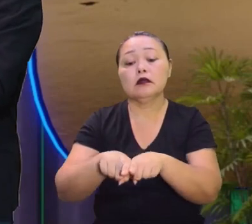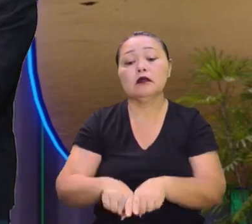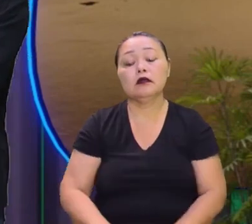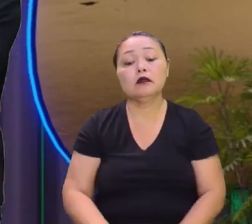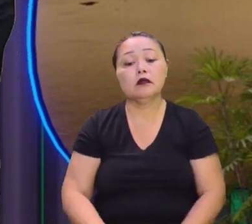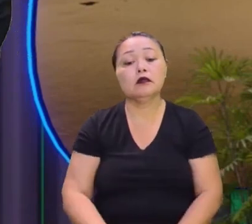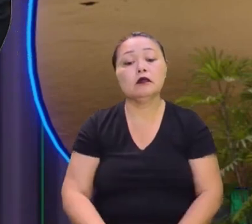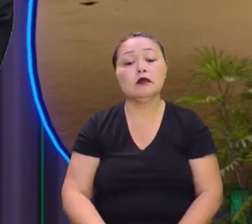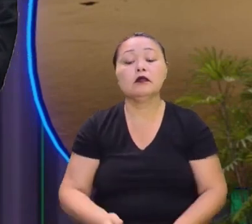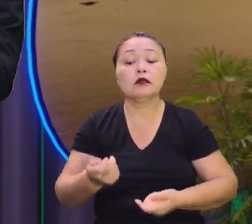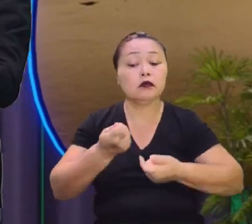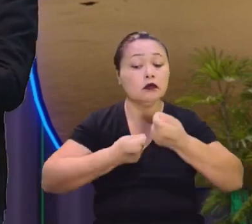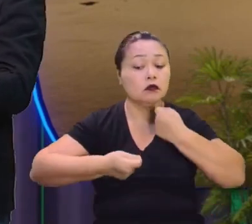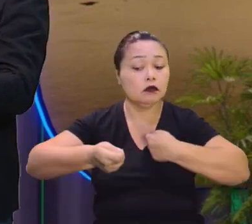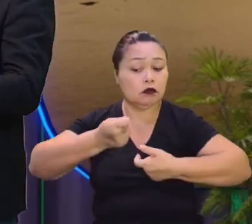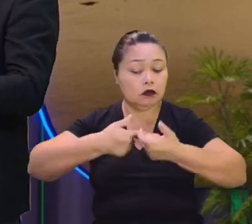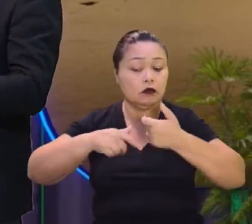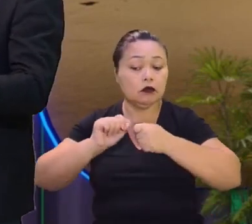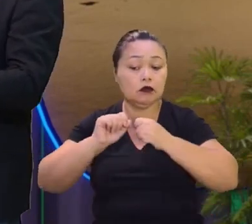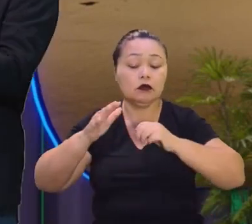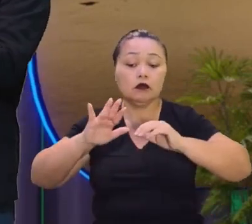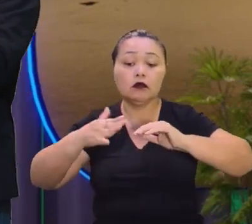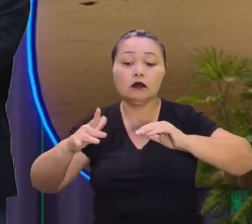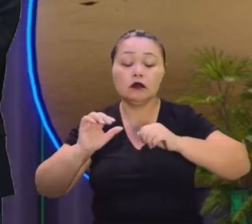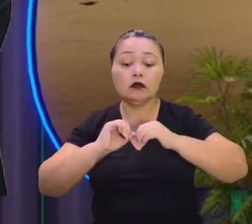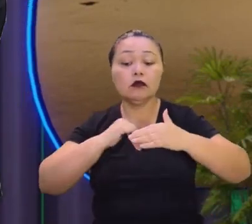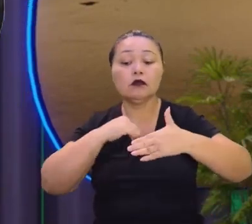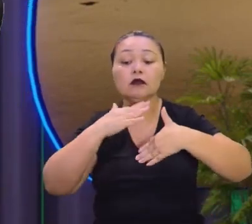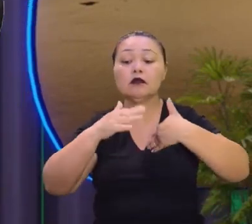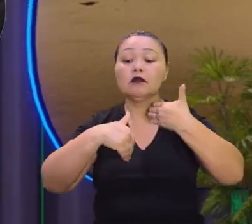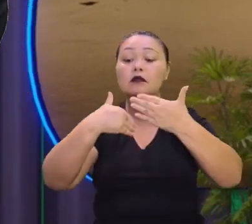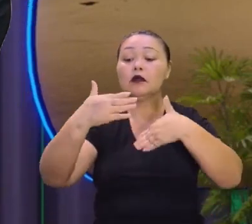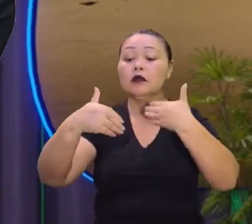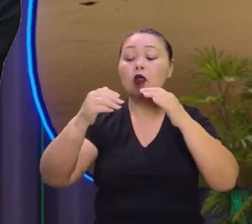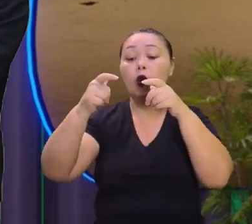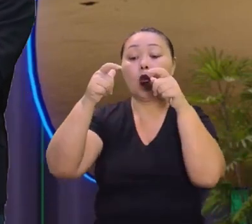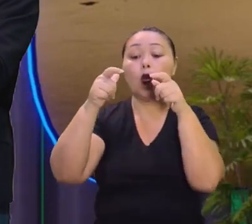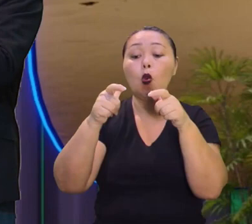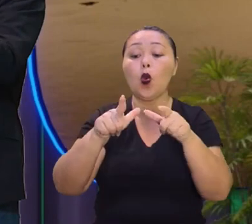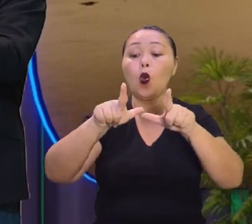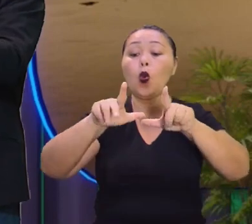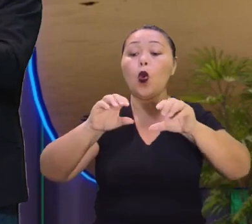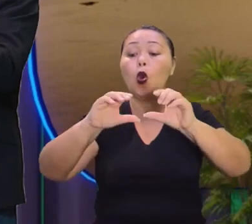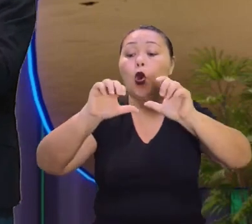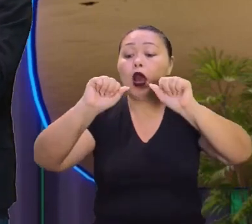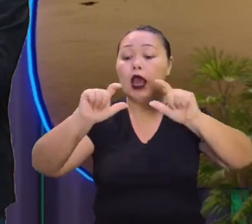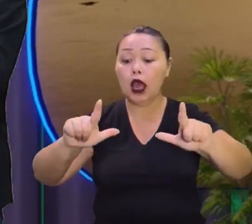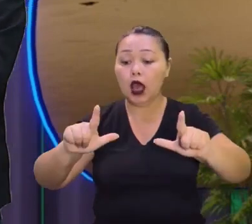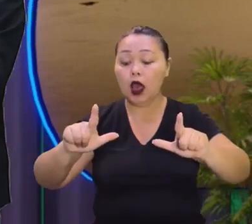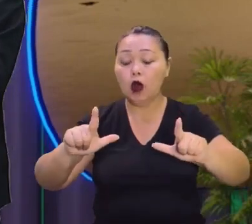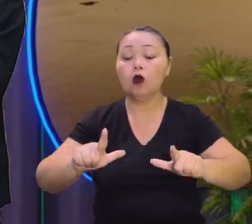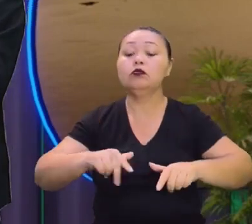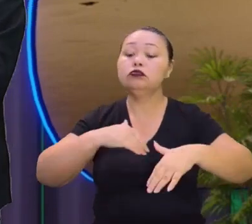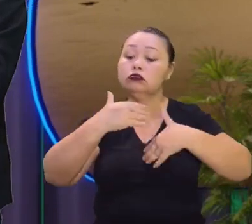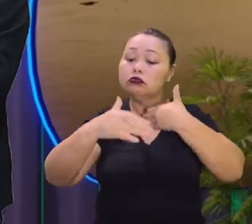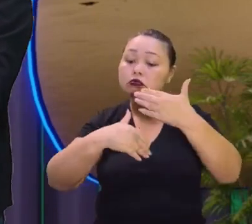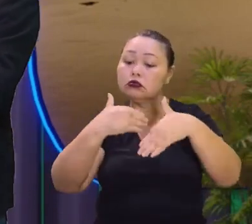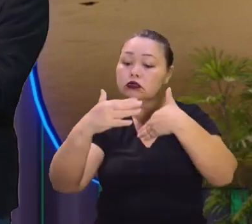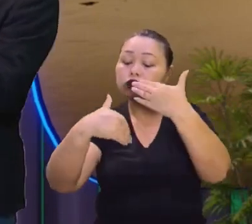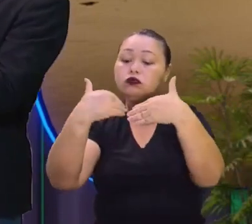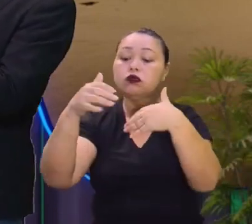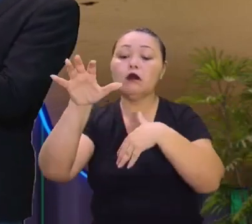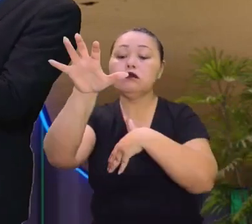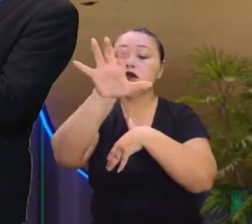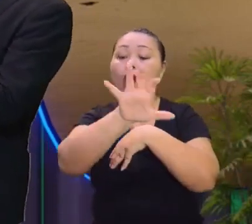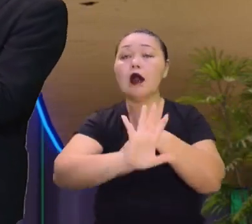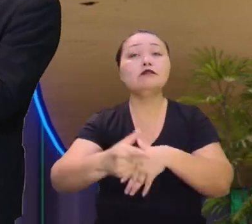questão da administração moderna, né? O desenvolvimento local, Exato. o desenvolvimento regional. Não